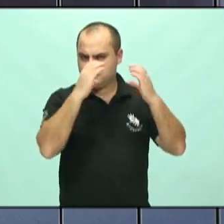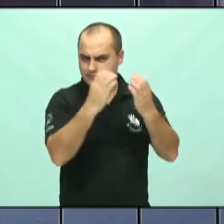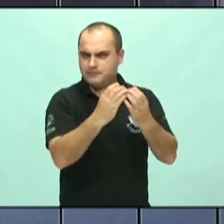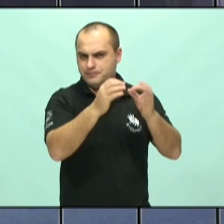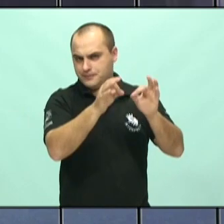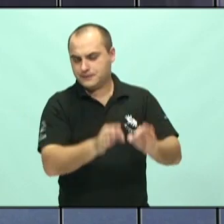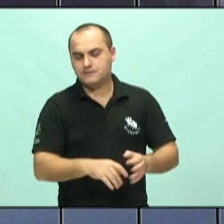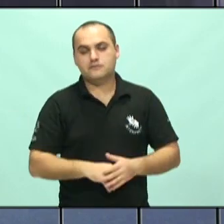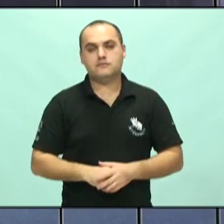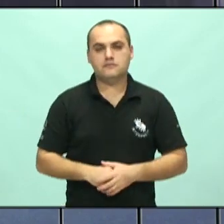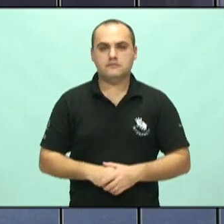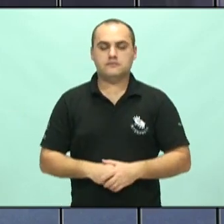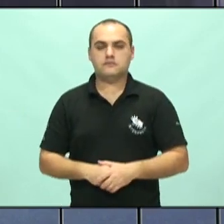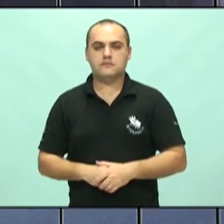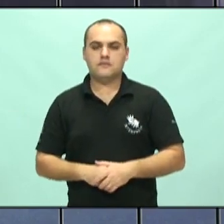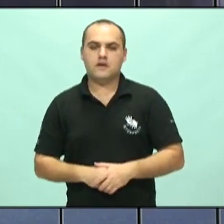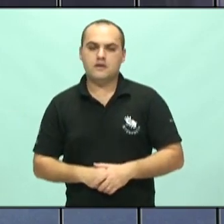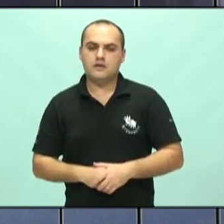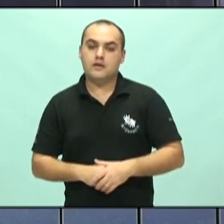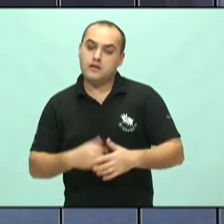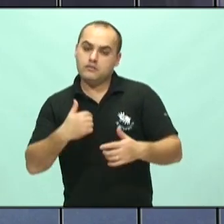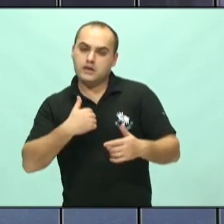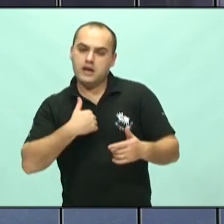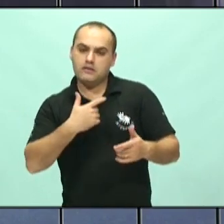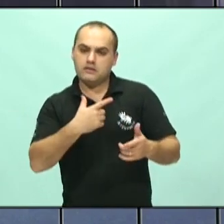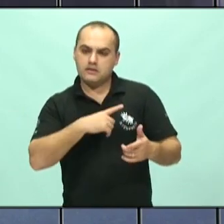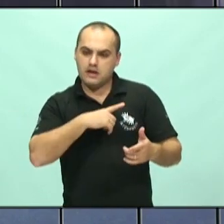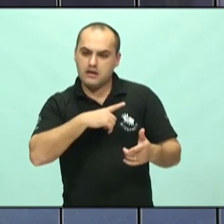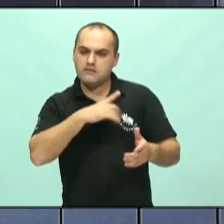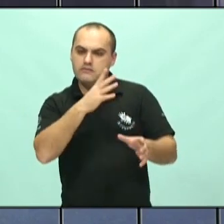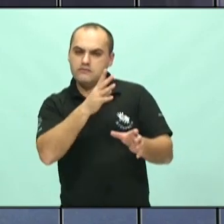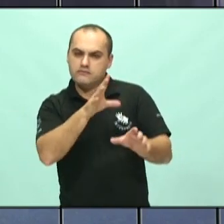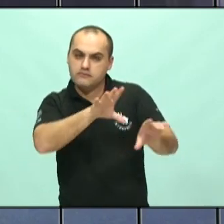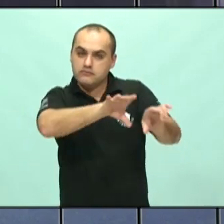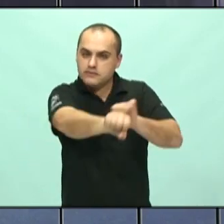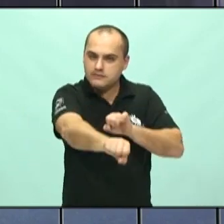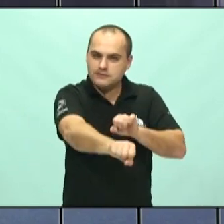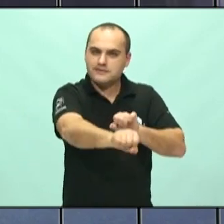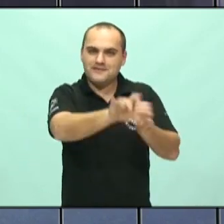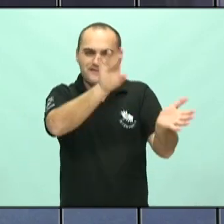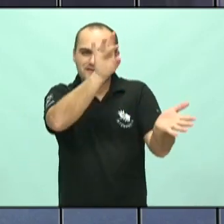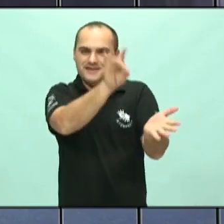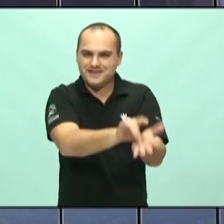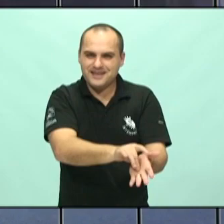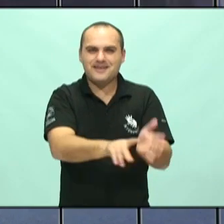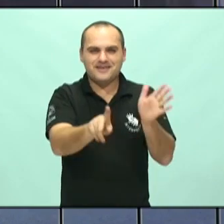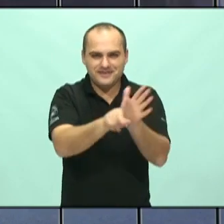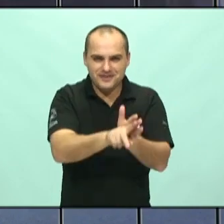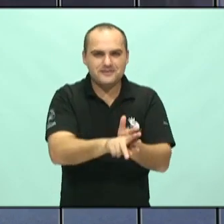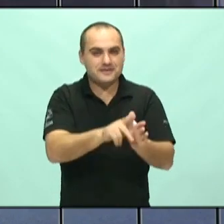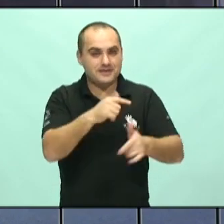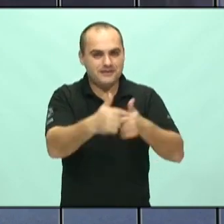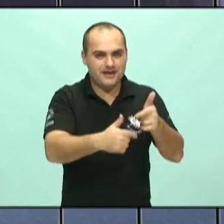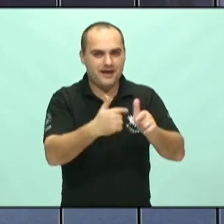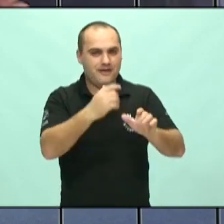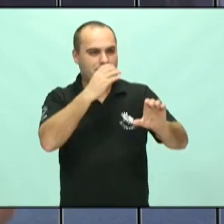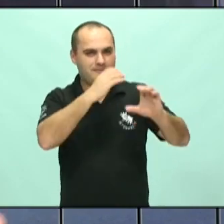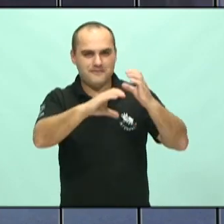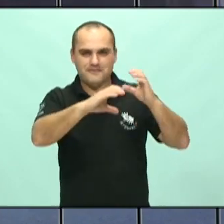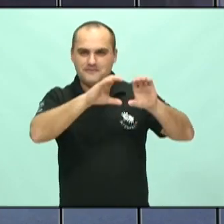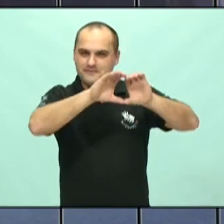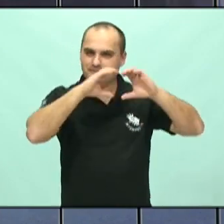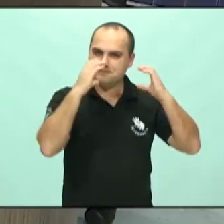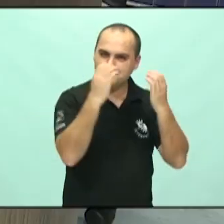graduação, tem essa formação, tu vai poder potencializar a comunicação do grupo. E daí acabei me interessando também